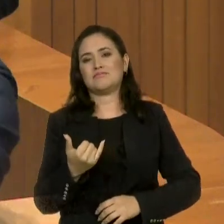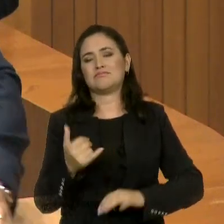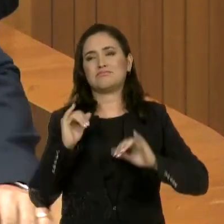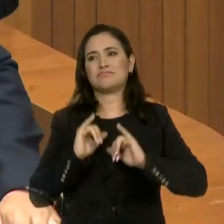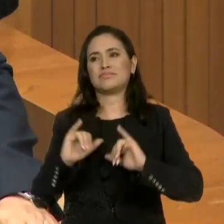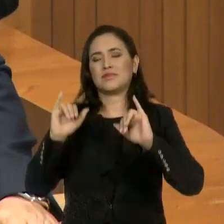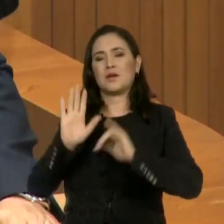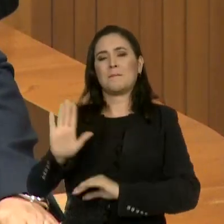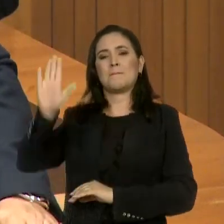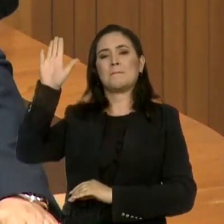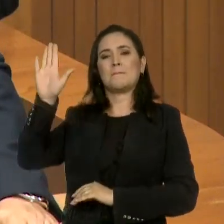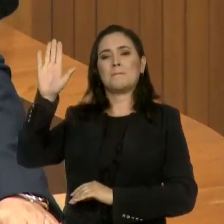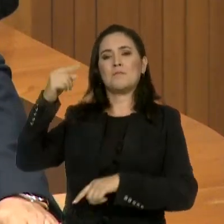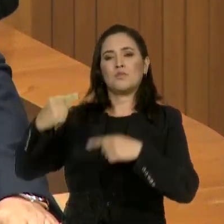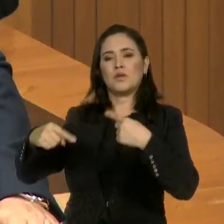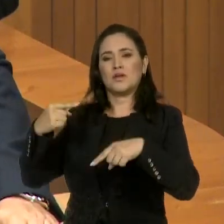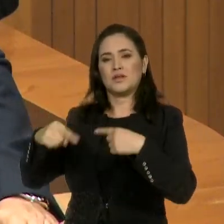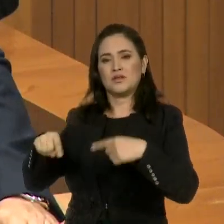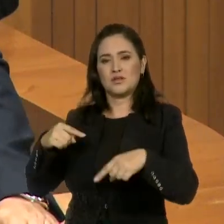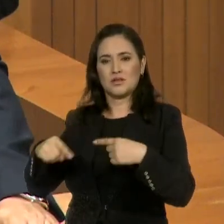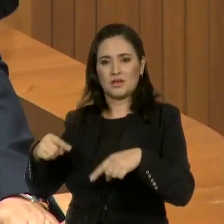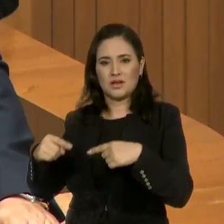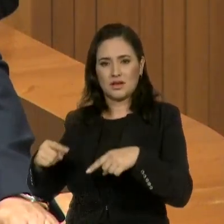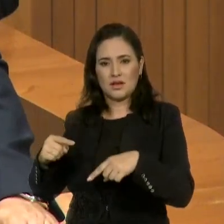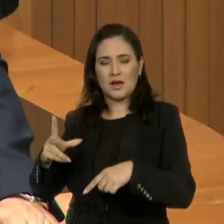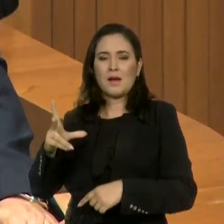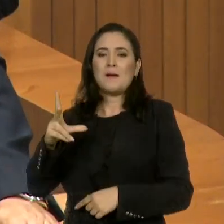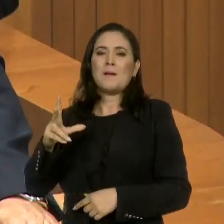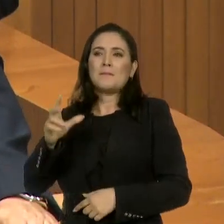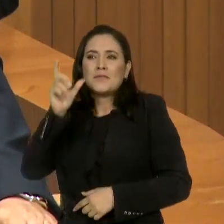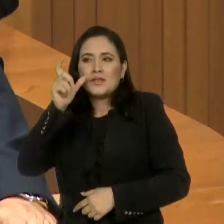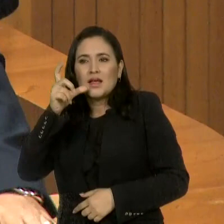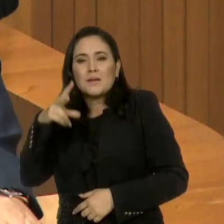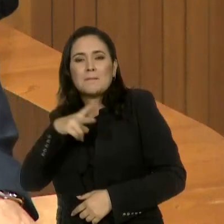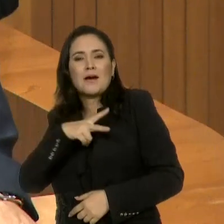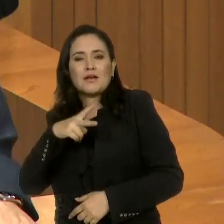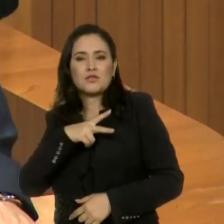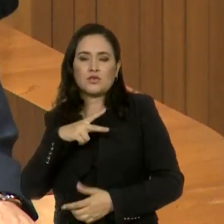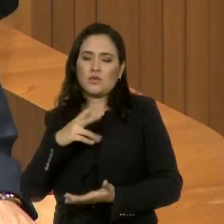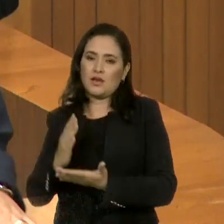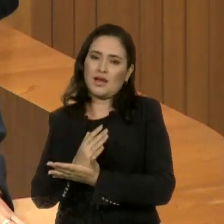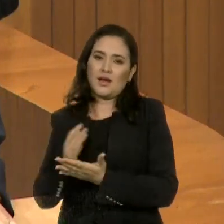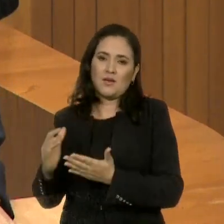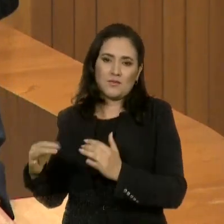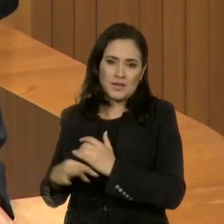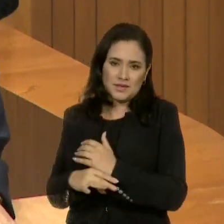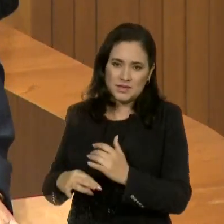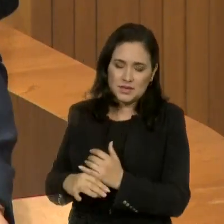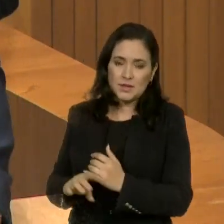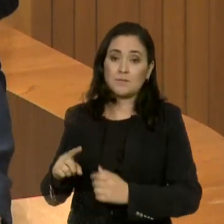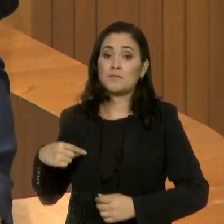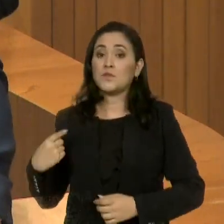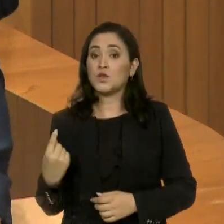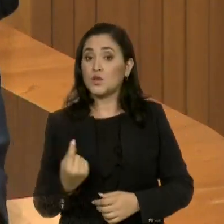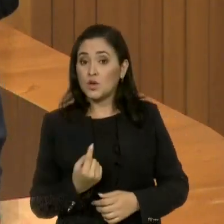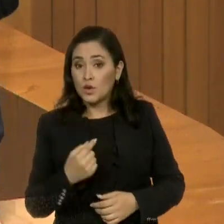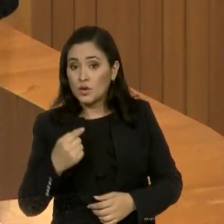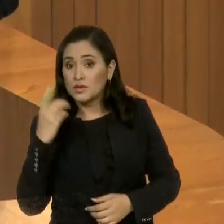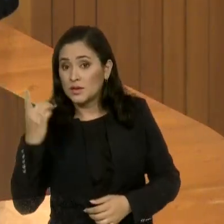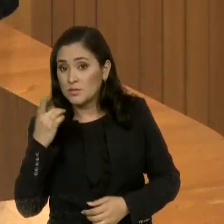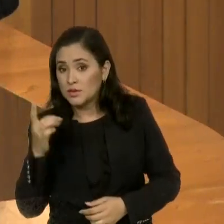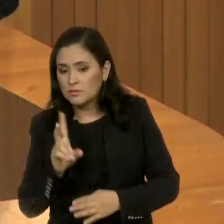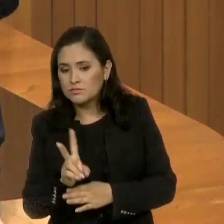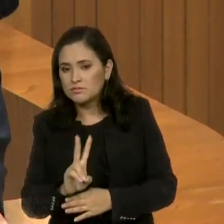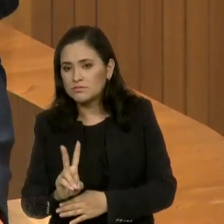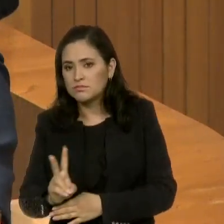promover em algumas cidades. Nós, parlamentares, vamos ficar vigilantes, porque essa obra é do governo federal,